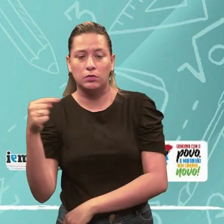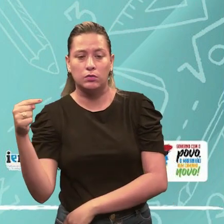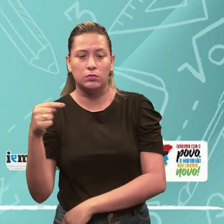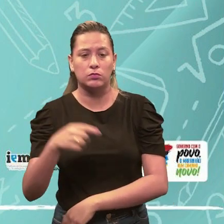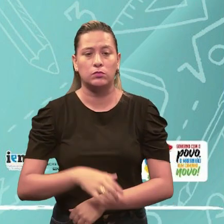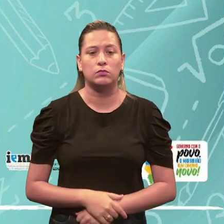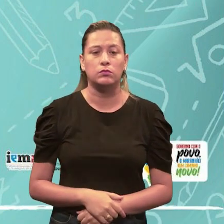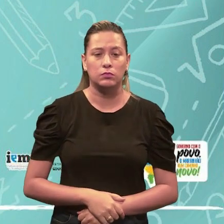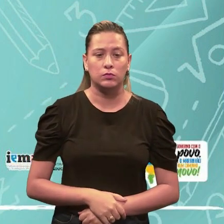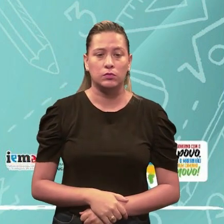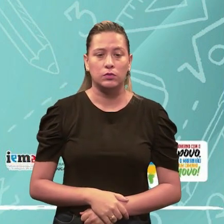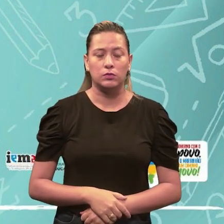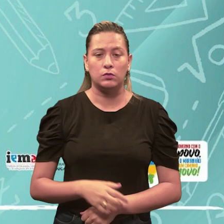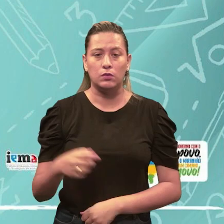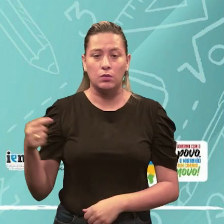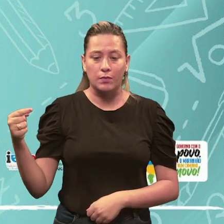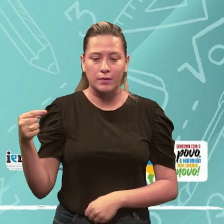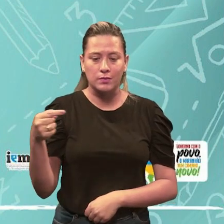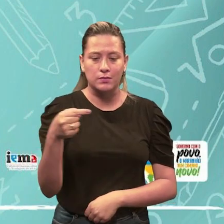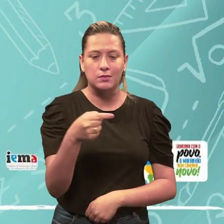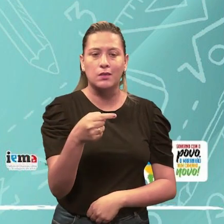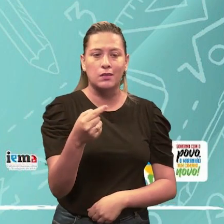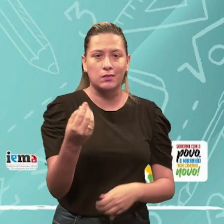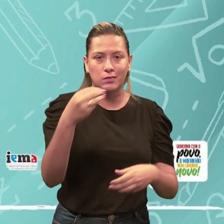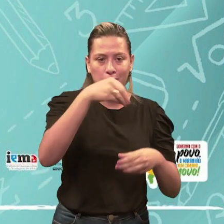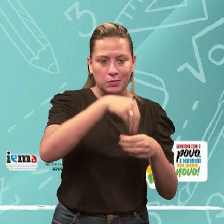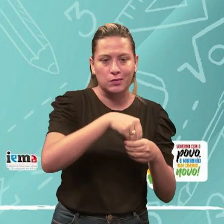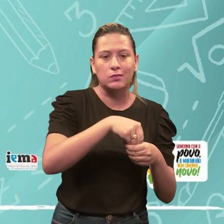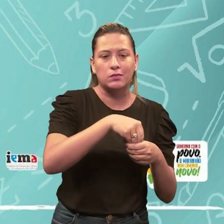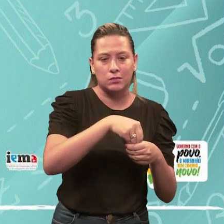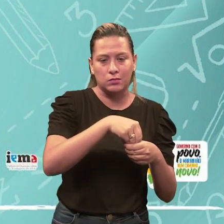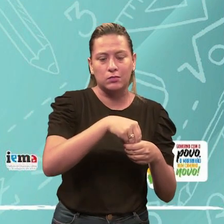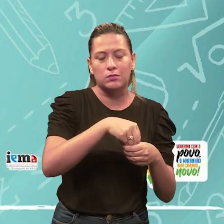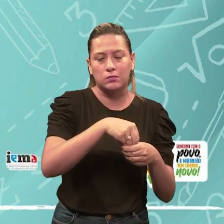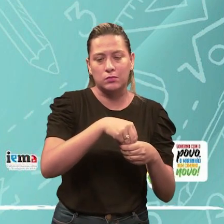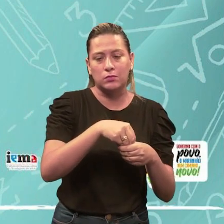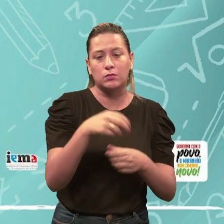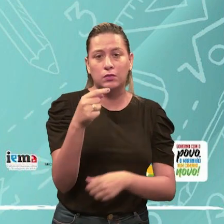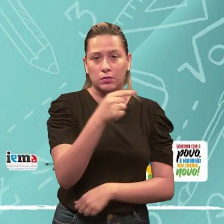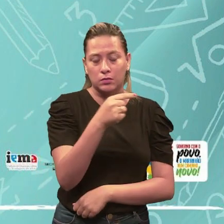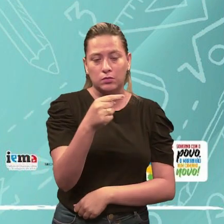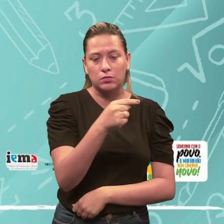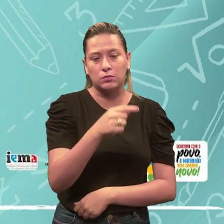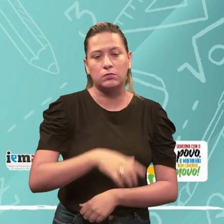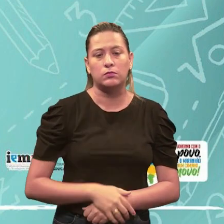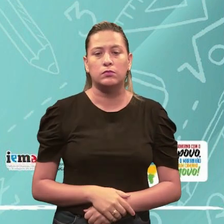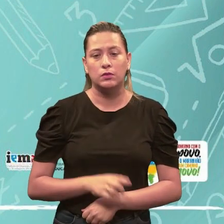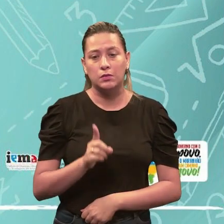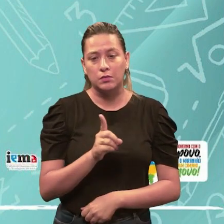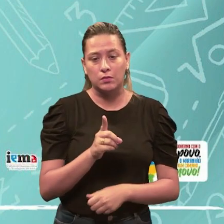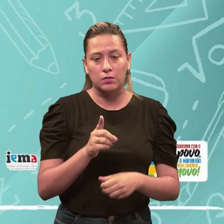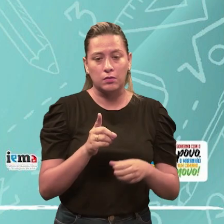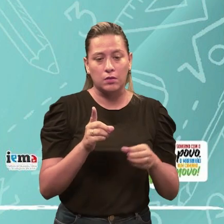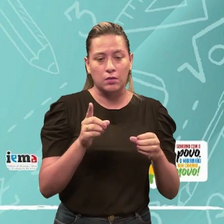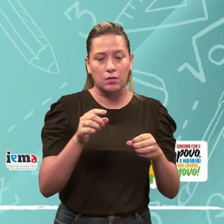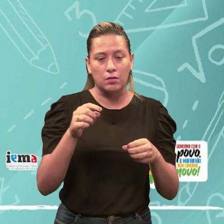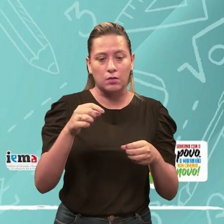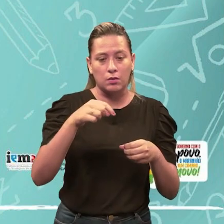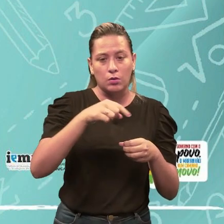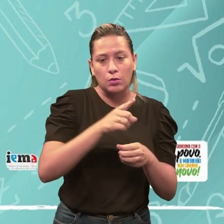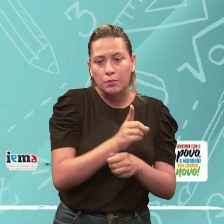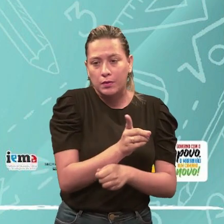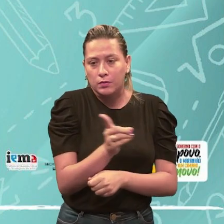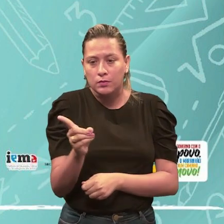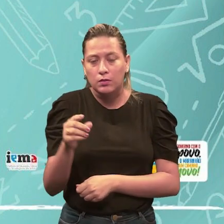seta apontando para dentro é nesse tipo do MOSFET, no canal N, negativo, e a indicação para fora